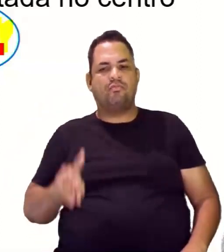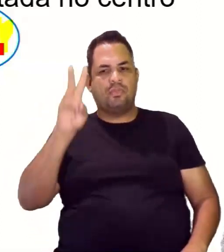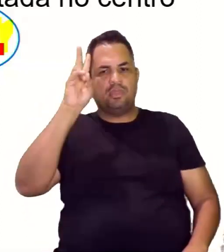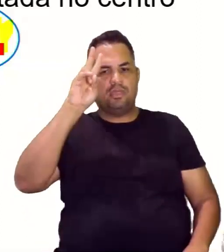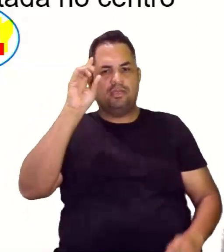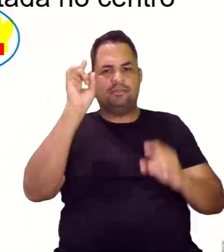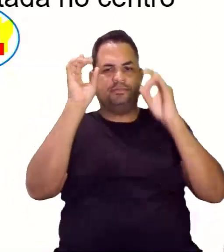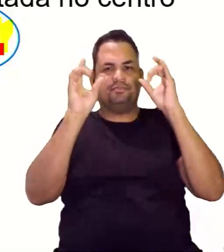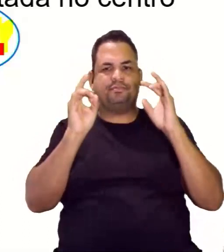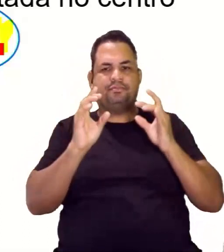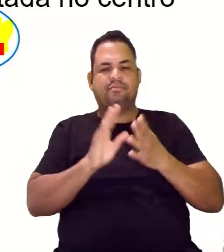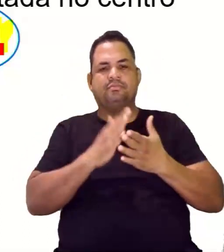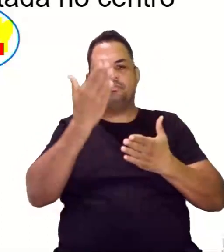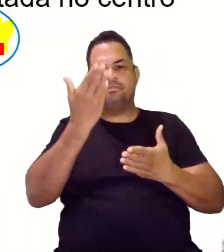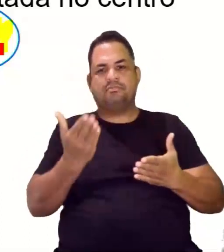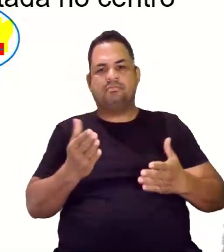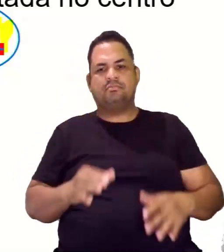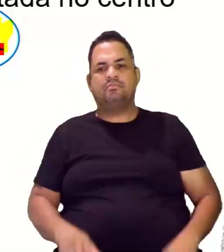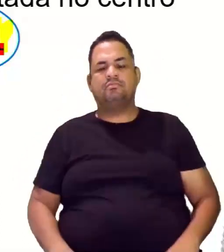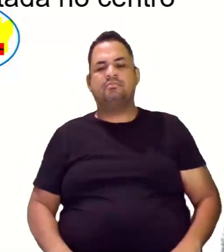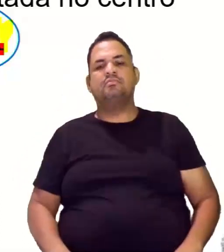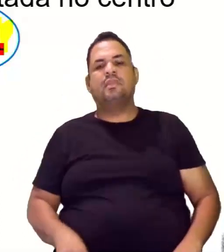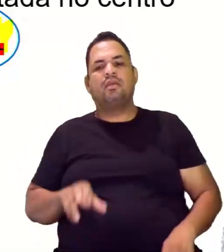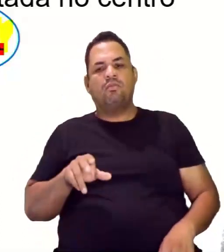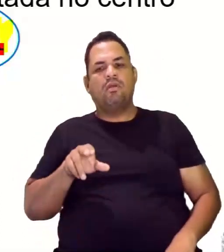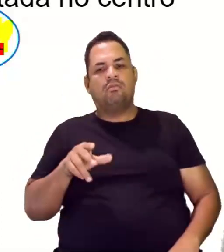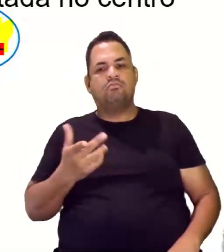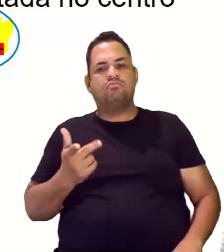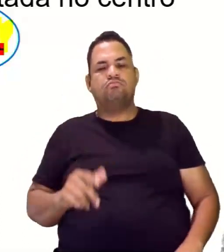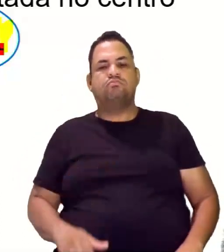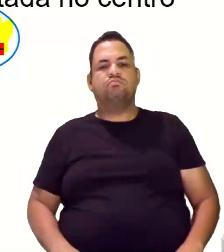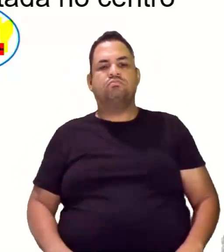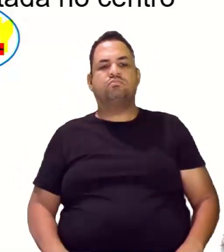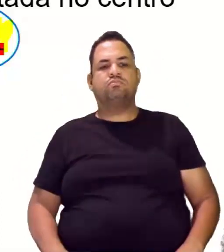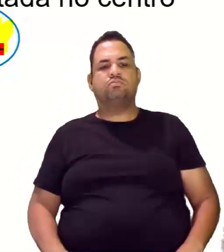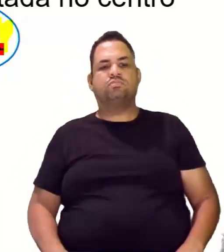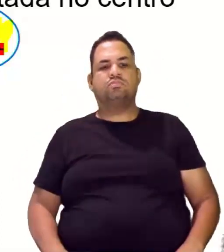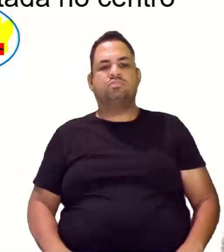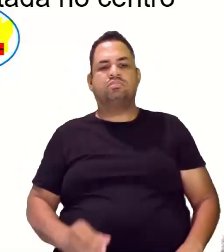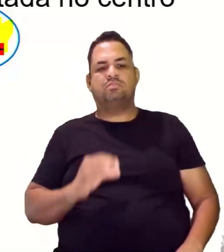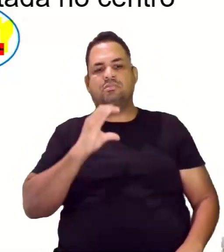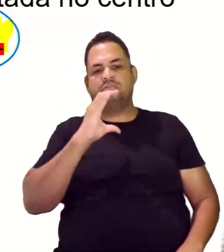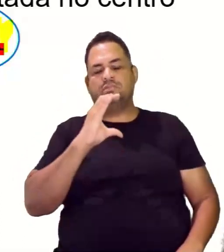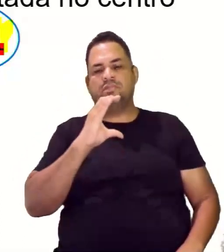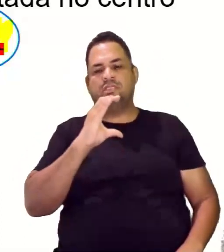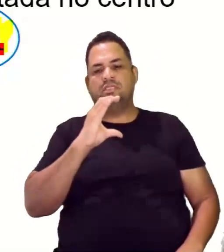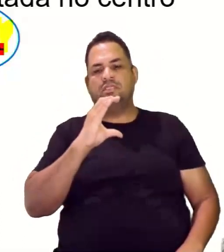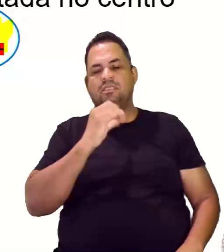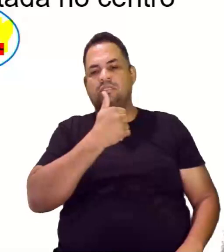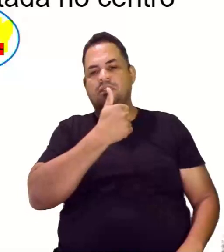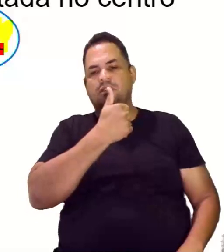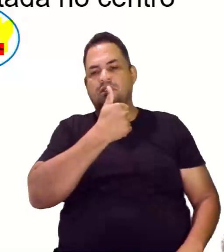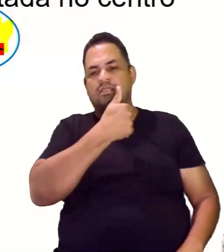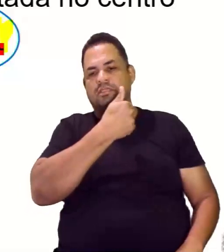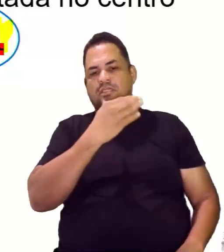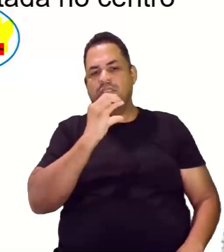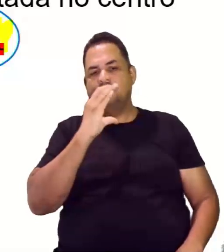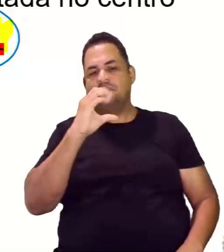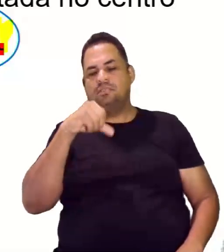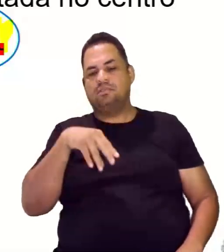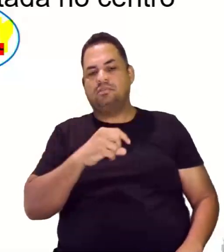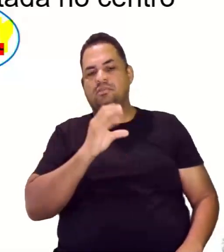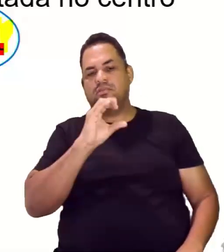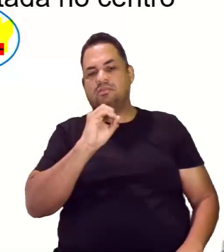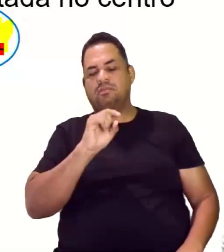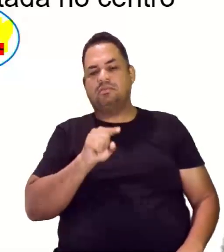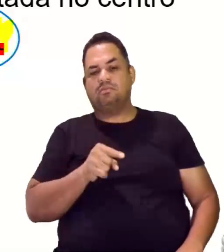daquele detalhe? Tem que estar na mesma unidade, né? E o que é 10 centímetros em metros? É